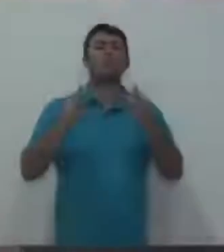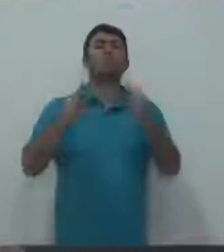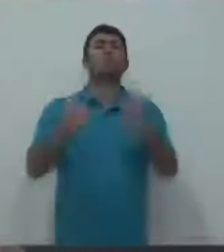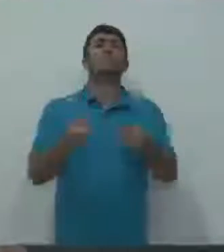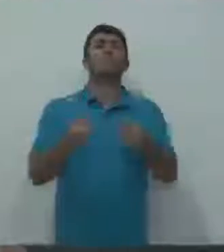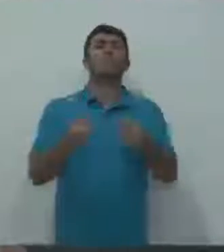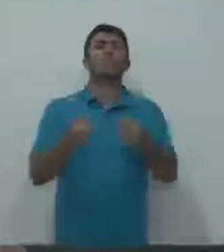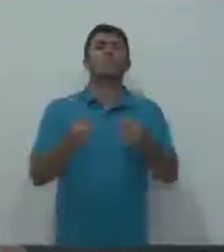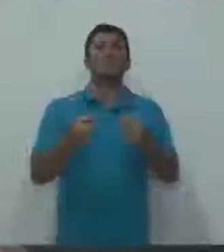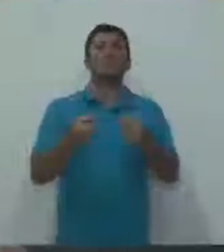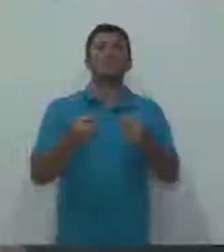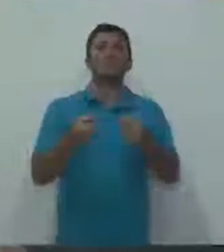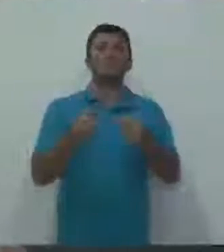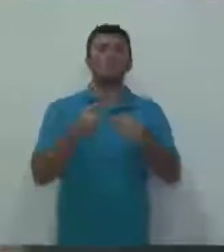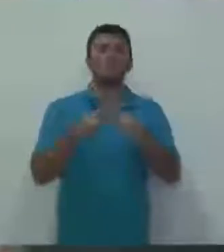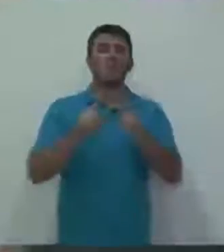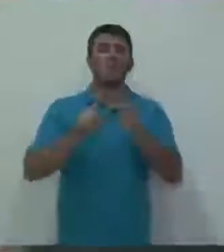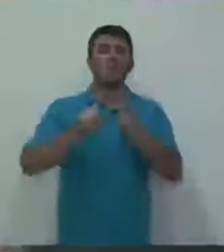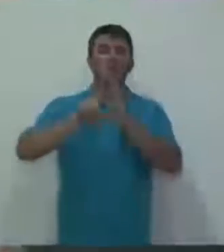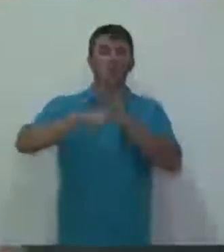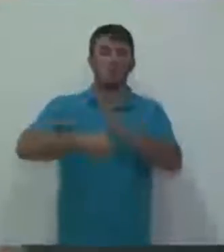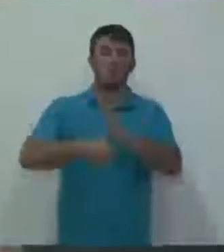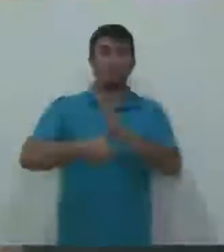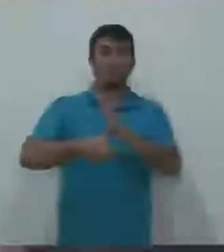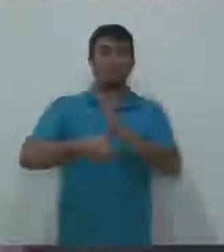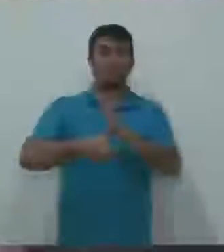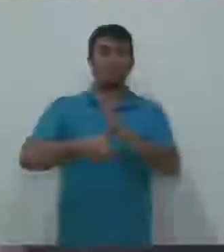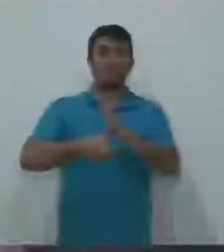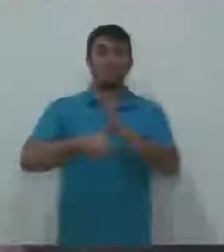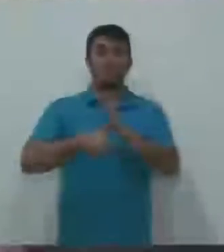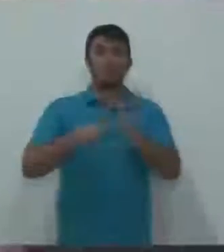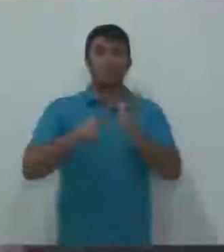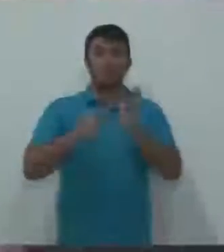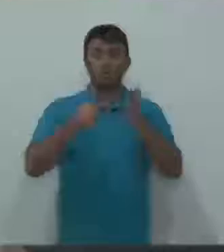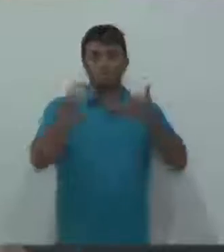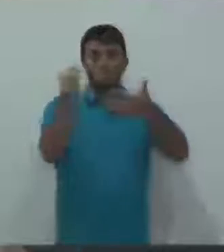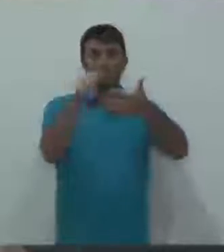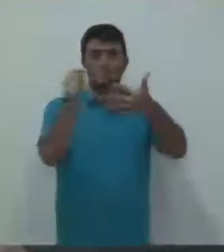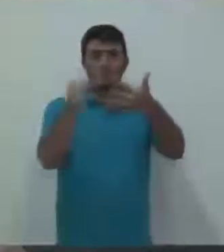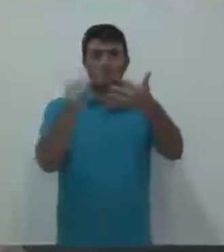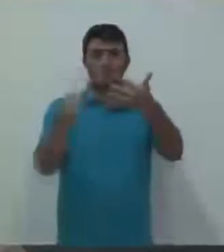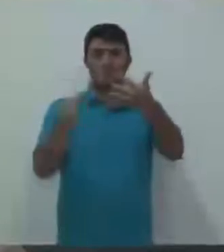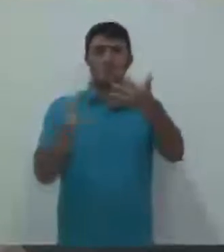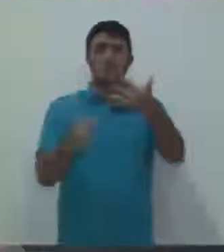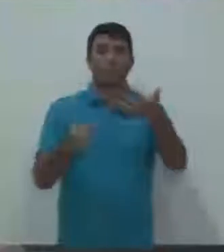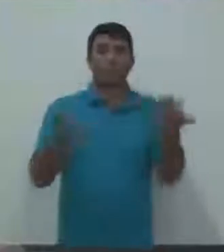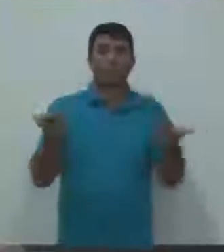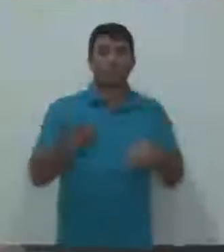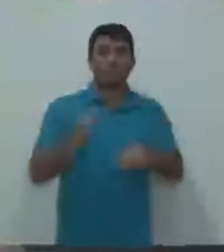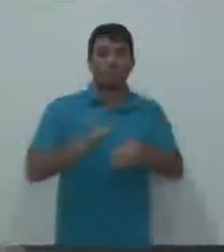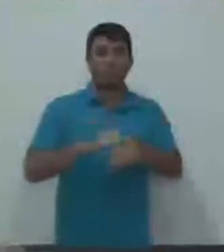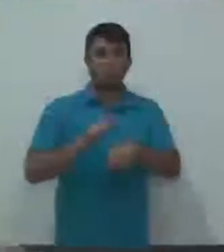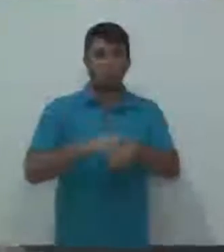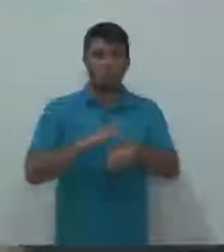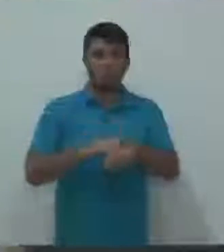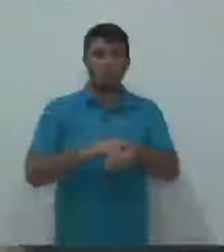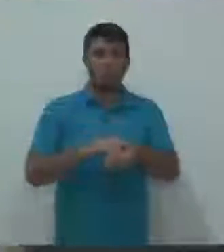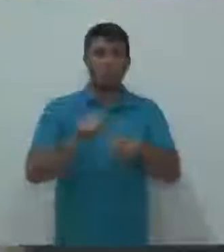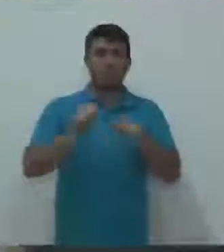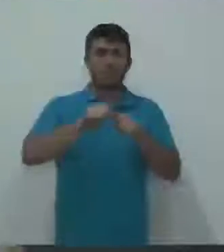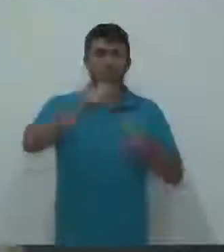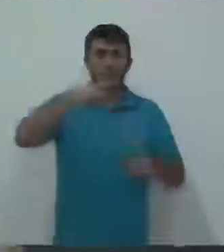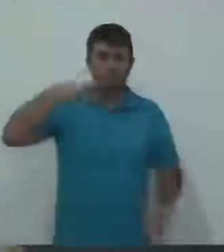seja consenso, e depois nós vamos votar os destaques. Então, nesse momento, eu solicito ao